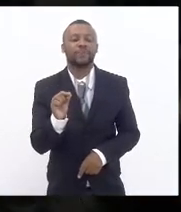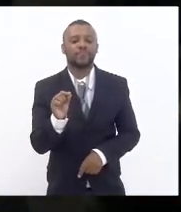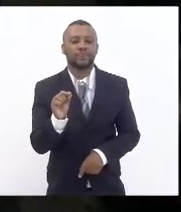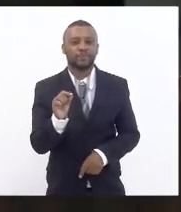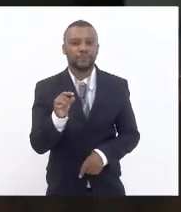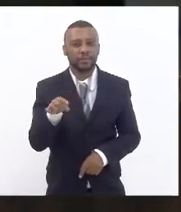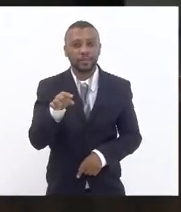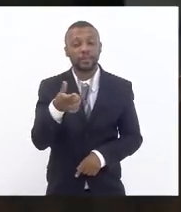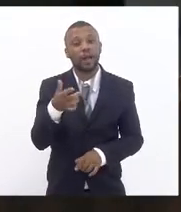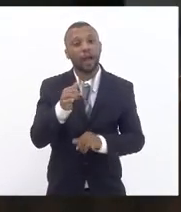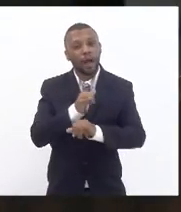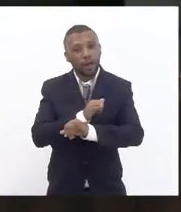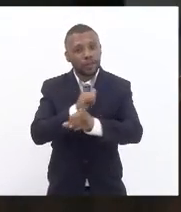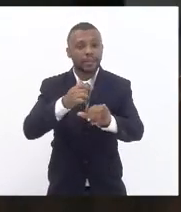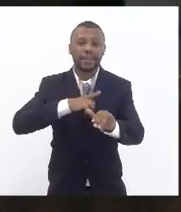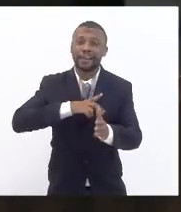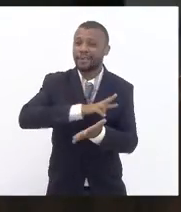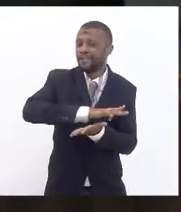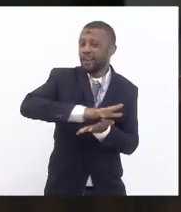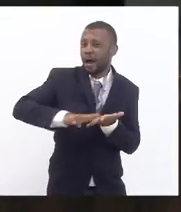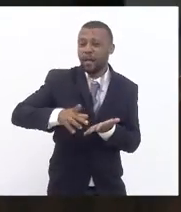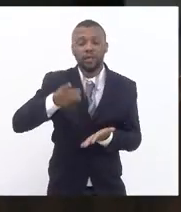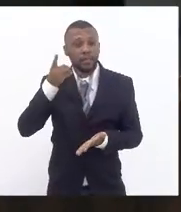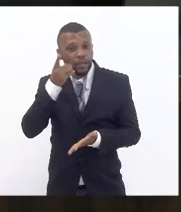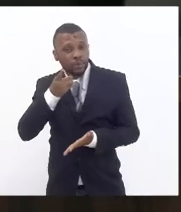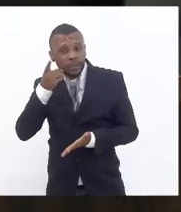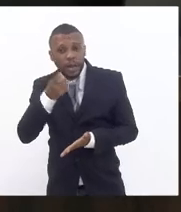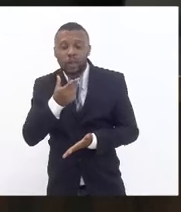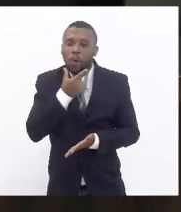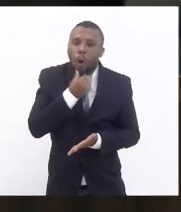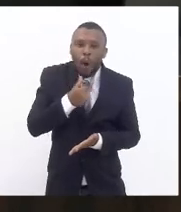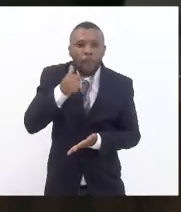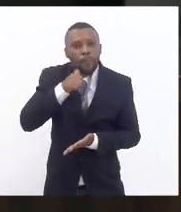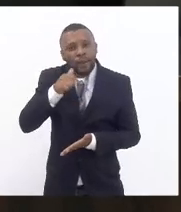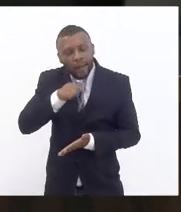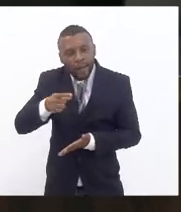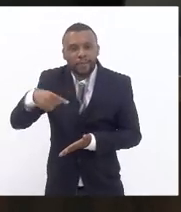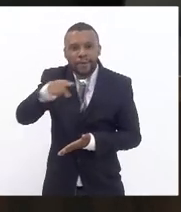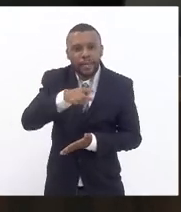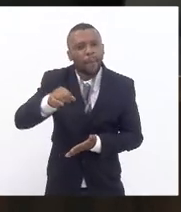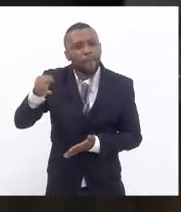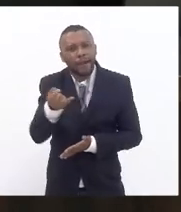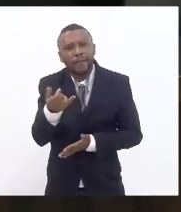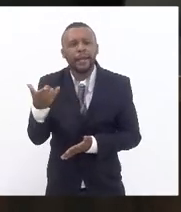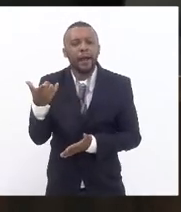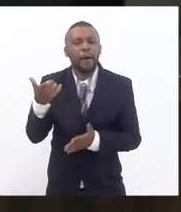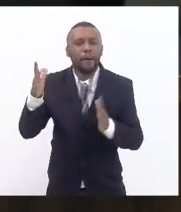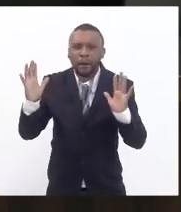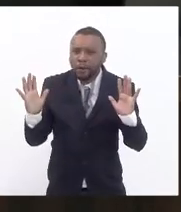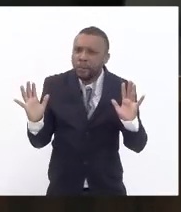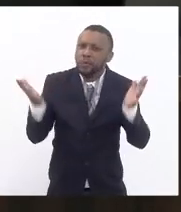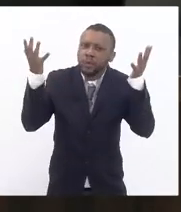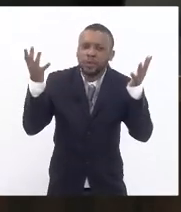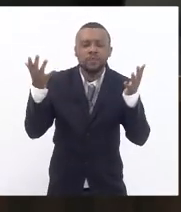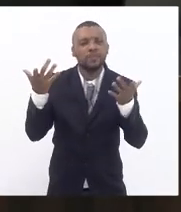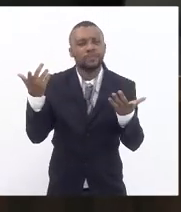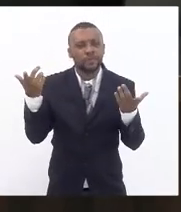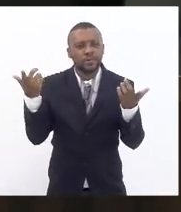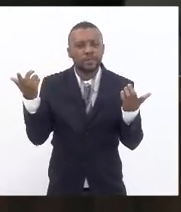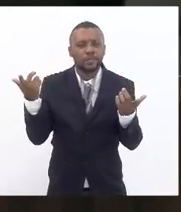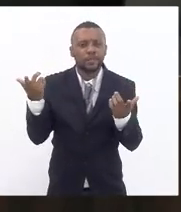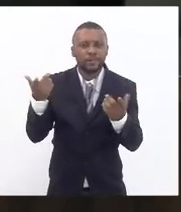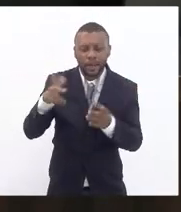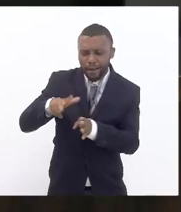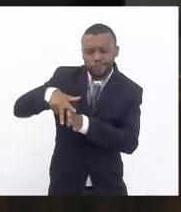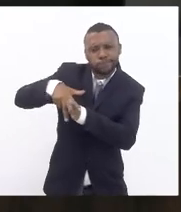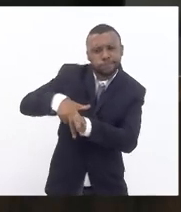para anunciar que diversos deputados e deputadas aqui participam de grandes cavalgadas, inclusive o nosso presidente, André Siciliano,